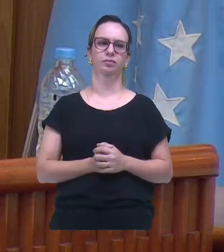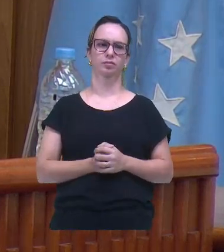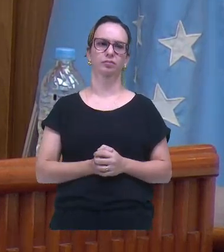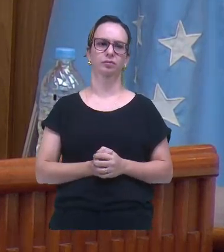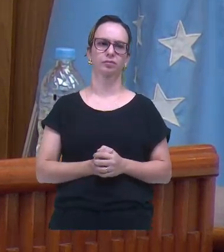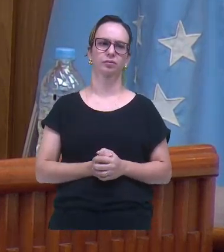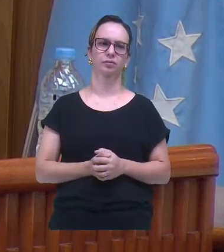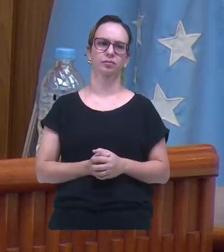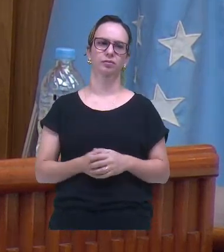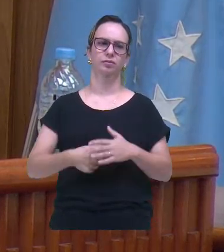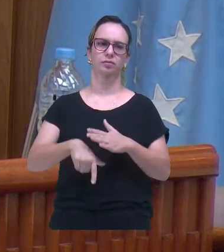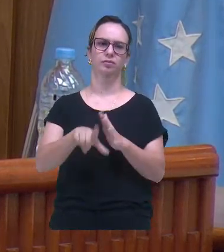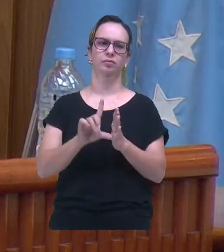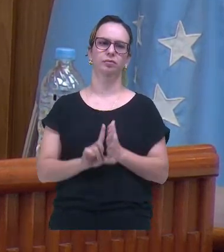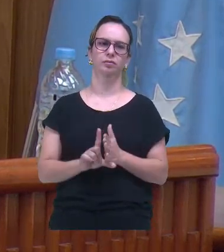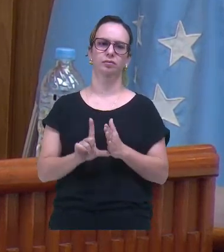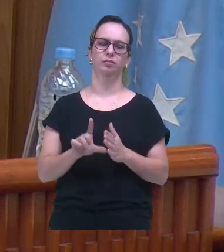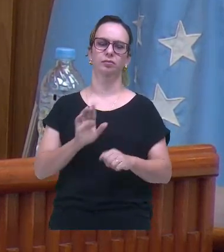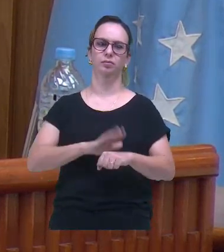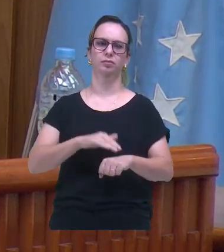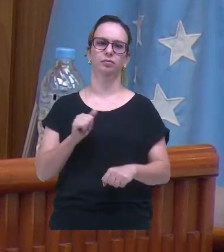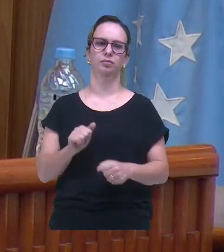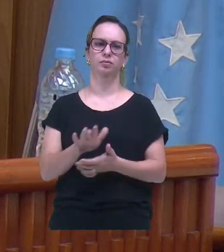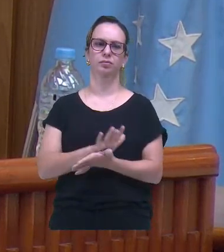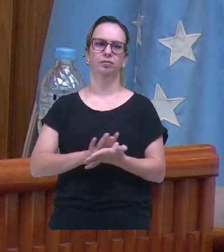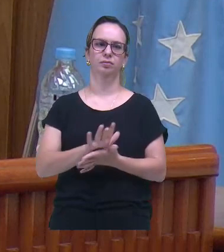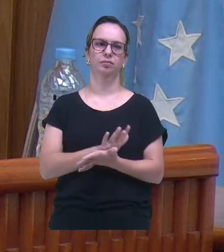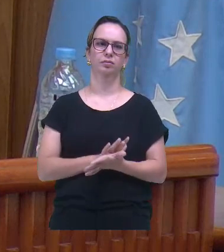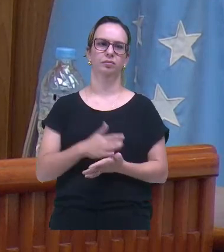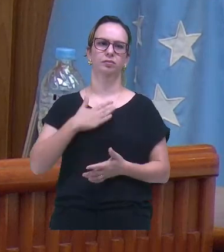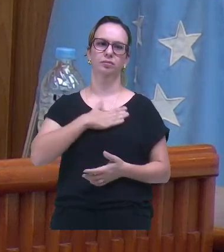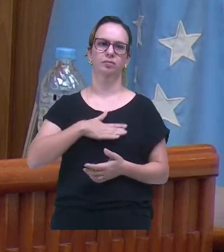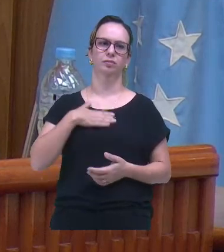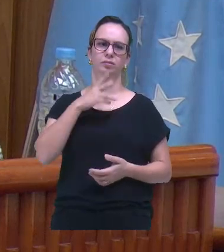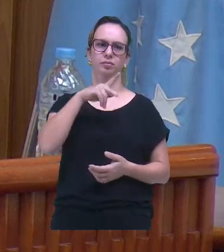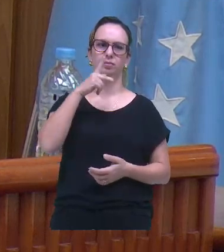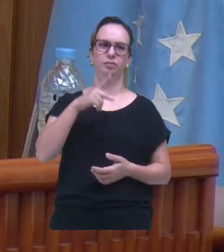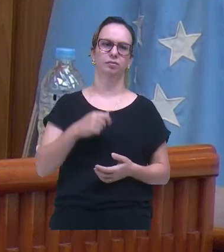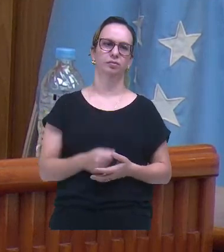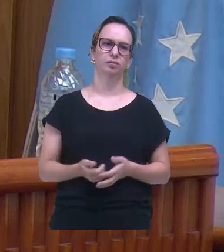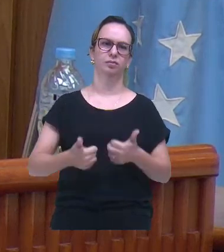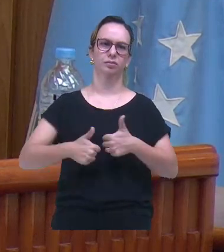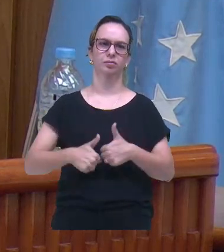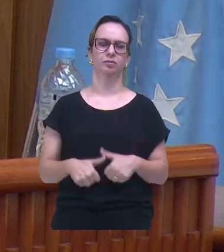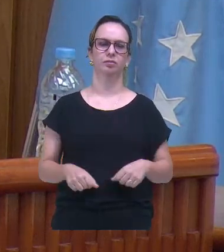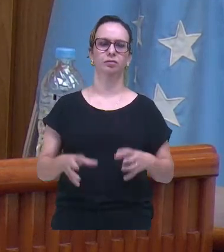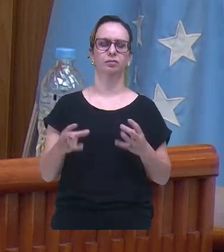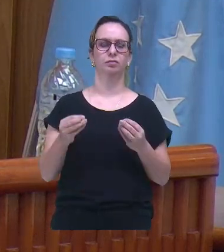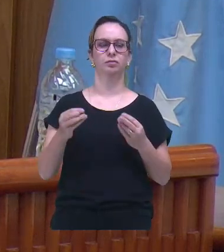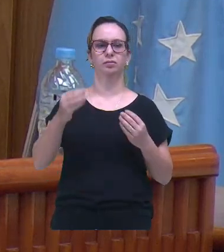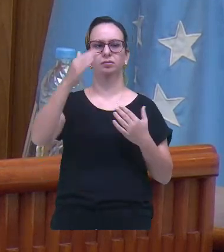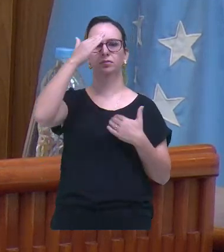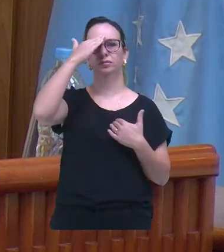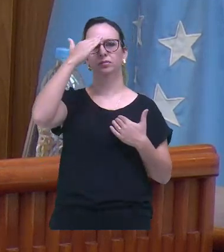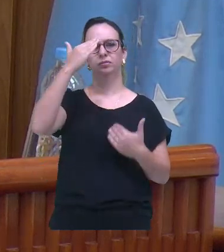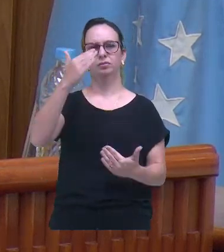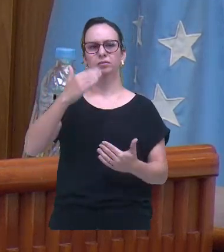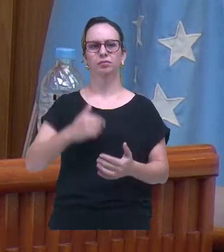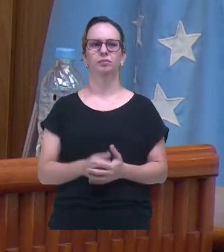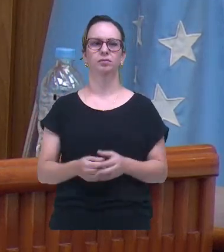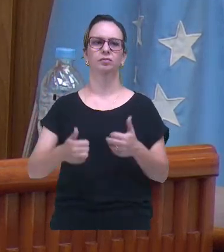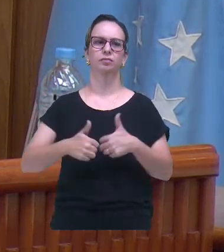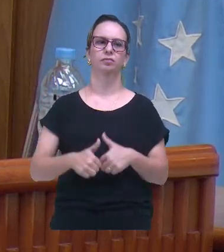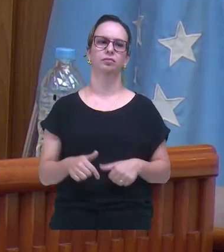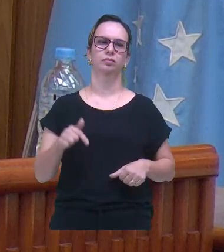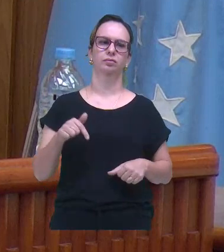Bom, antes de mais nada, eu gostaria de dizer que eu estou profundamente grata por estar aqui,